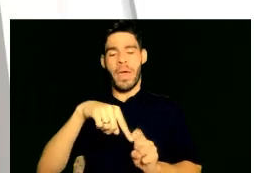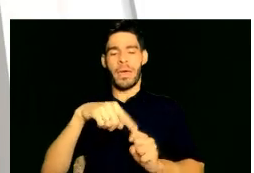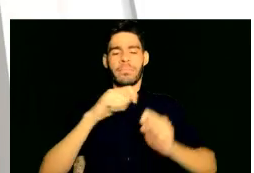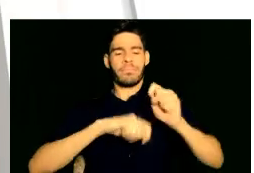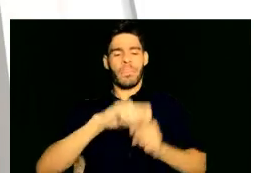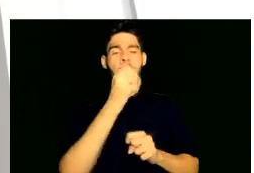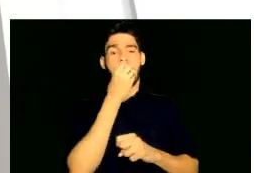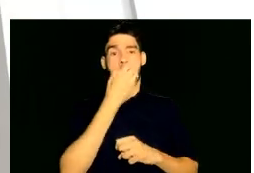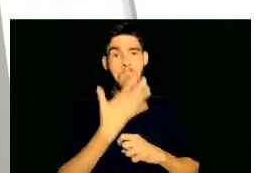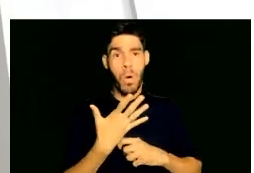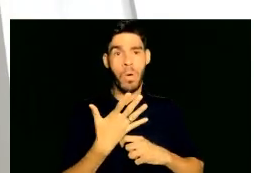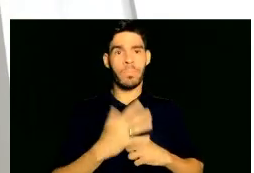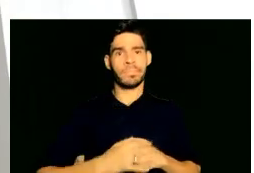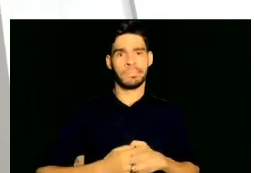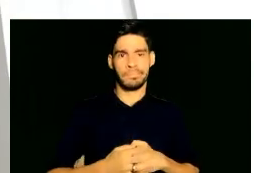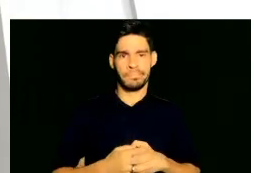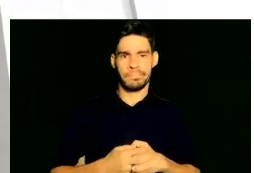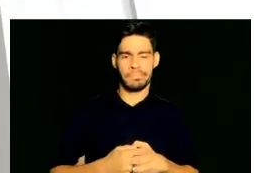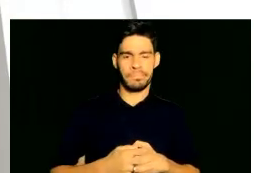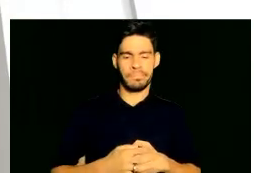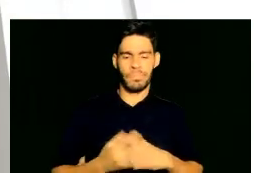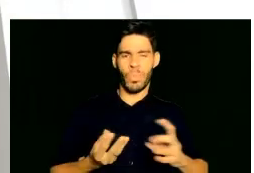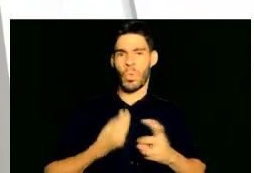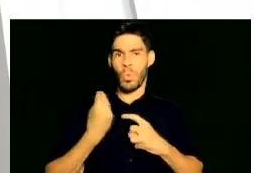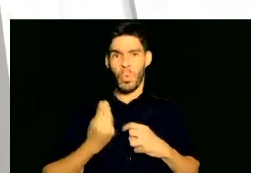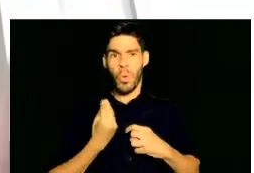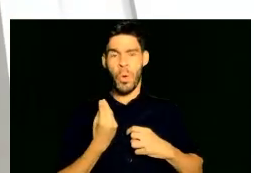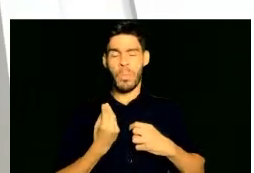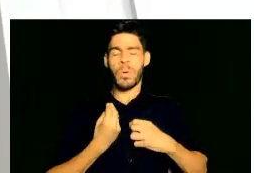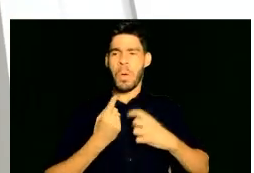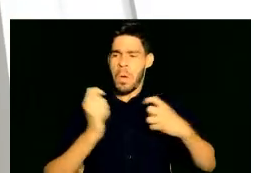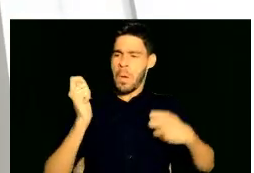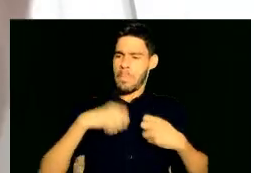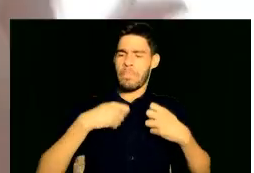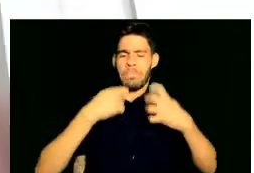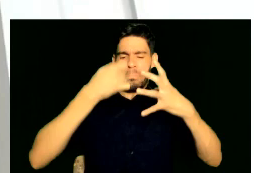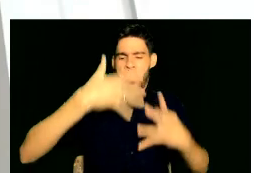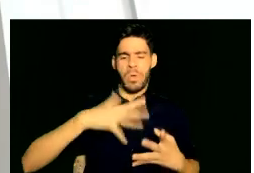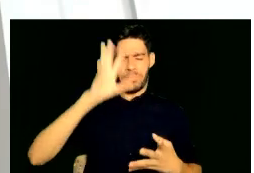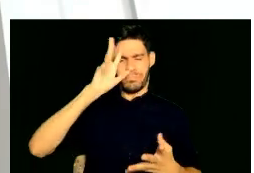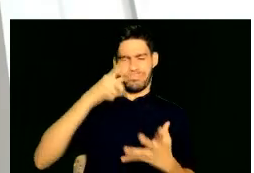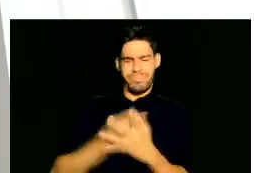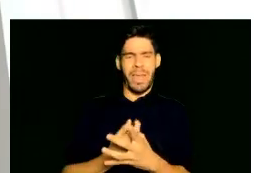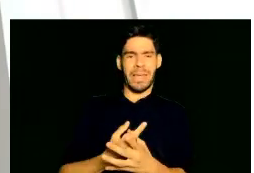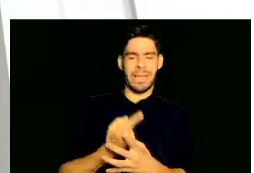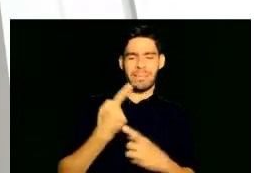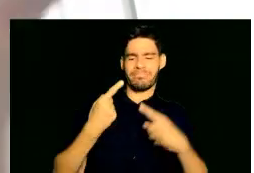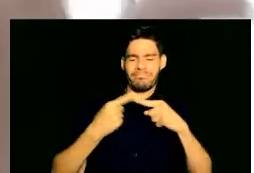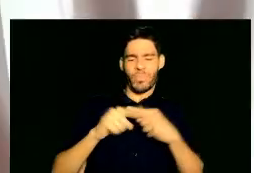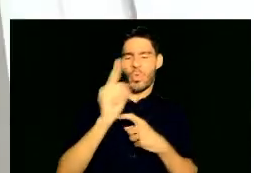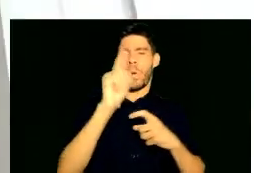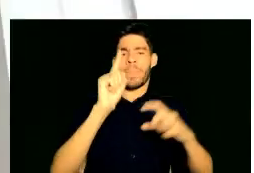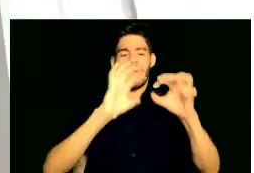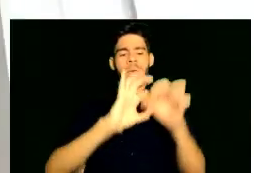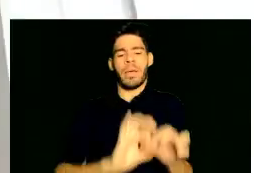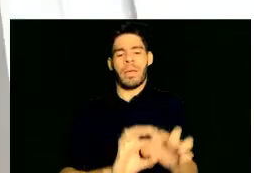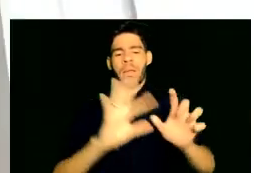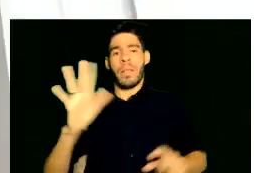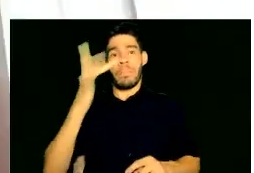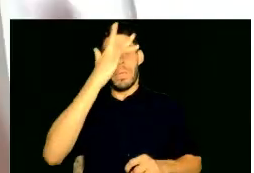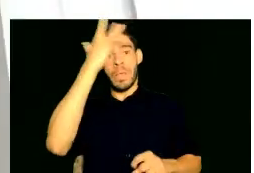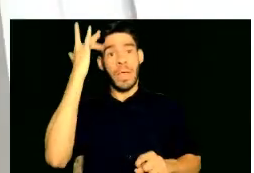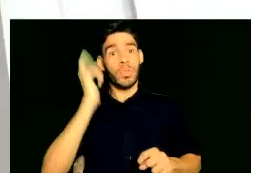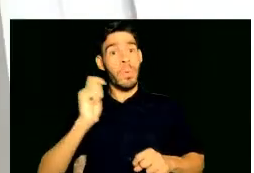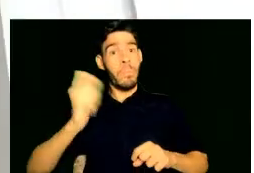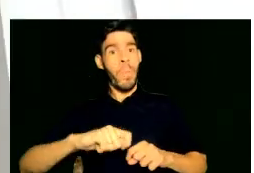prisional como um sistema bem administrado e que a ponto de justificar decisões que não conferem muitas